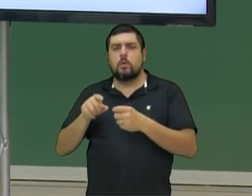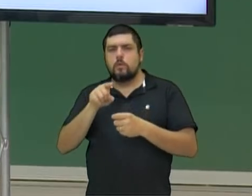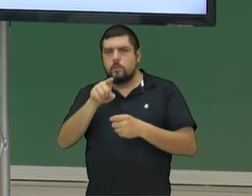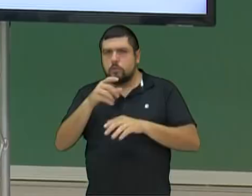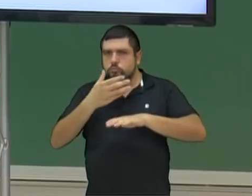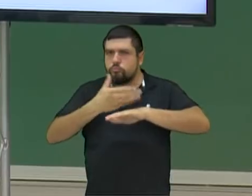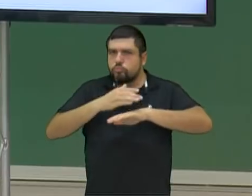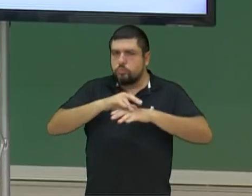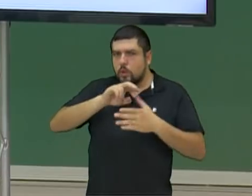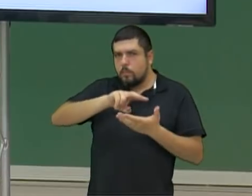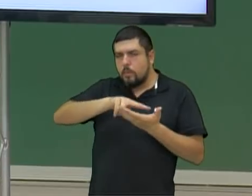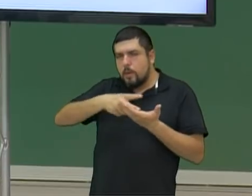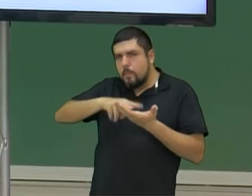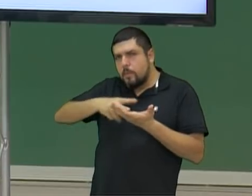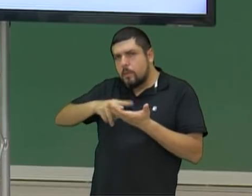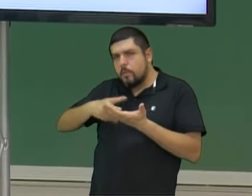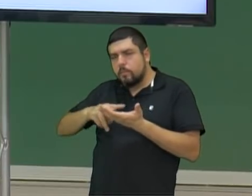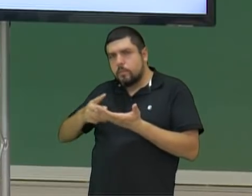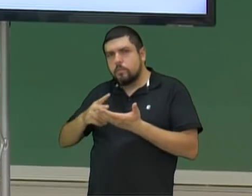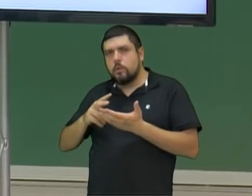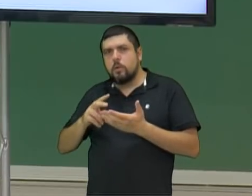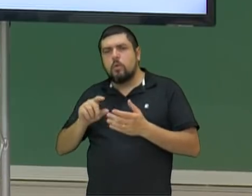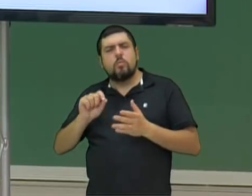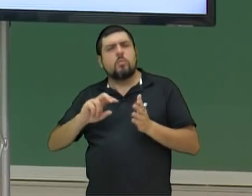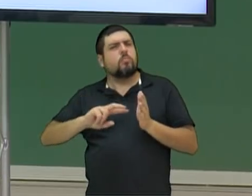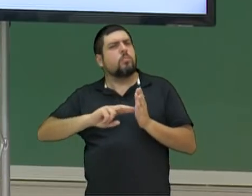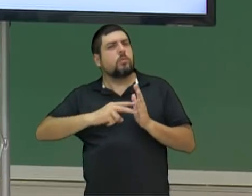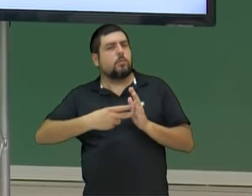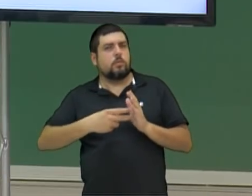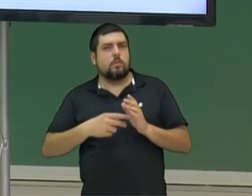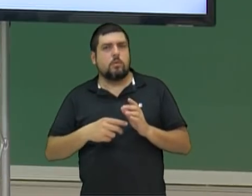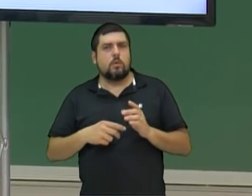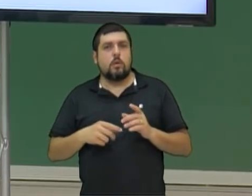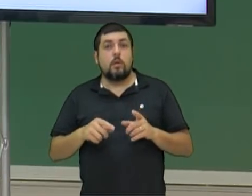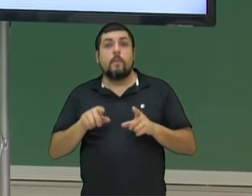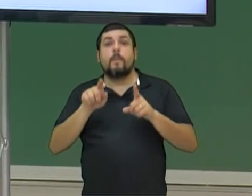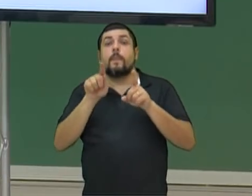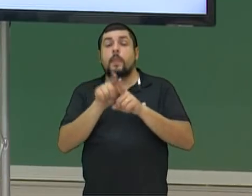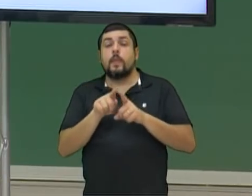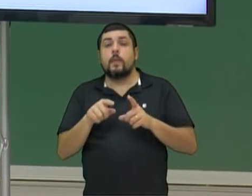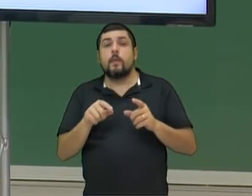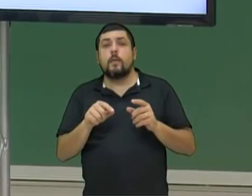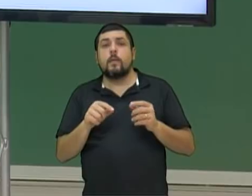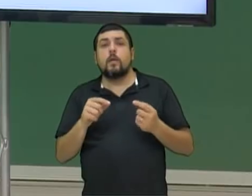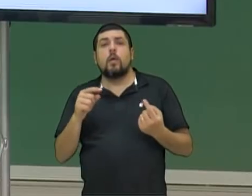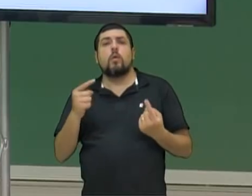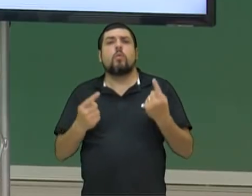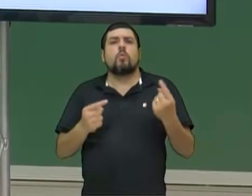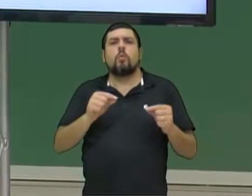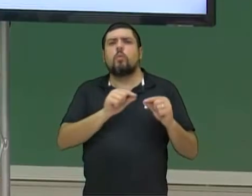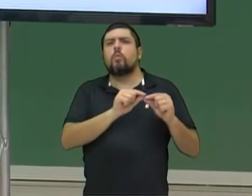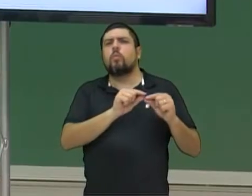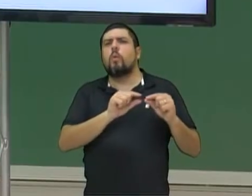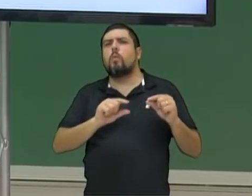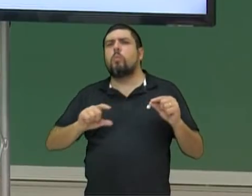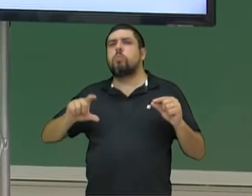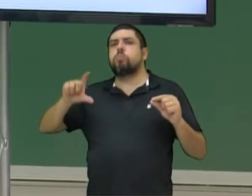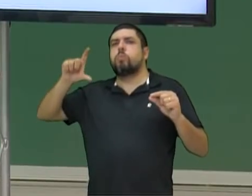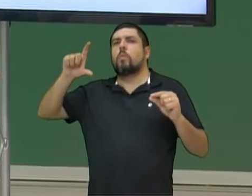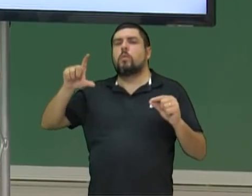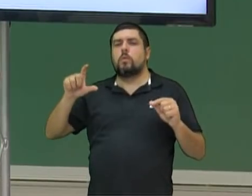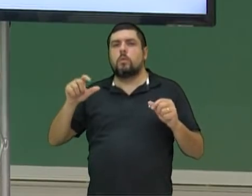o gráfico, tá bom? E também, qual que é o aumento de casos desde o início do ano